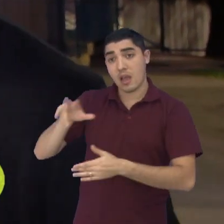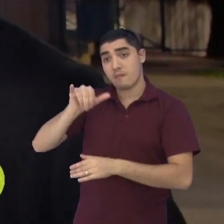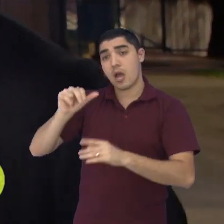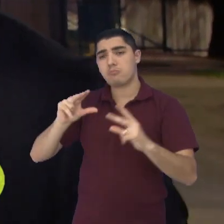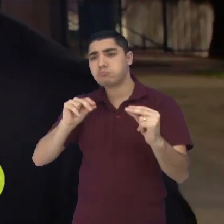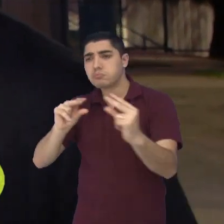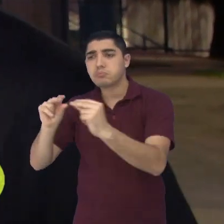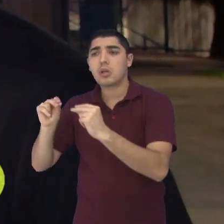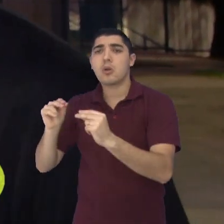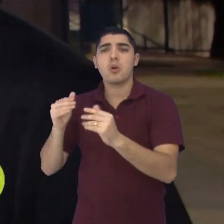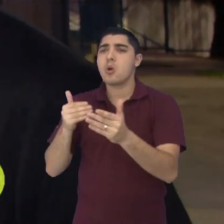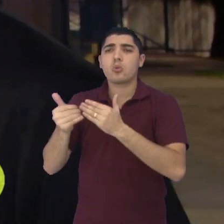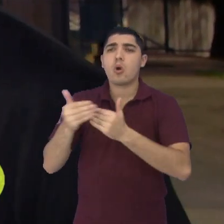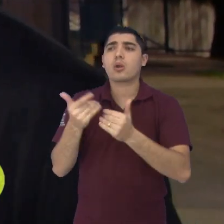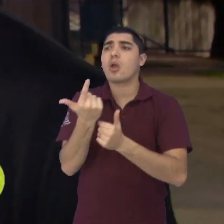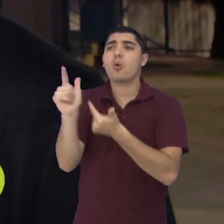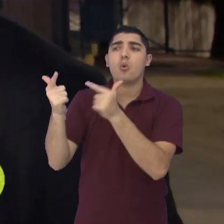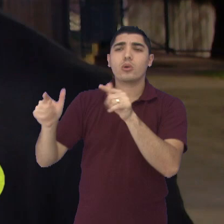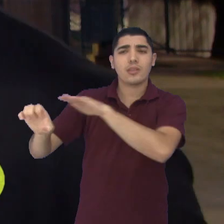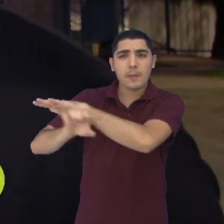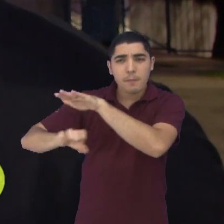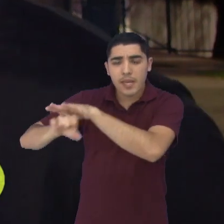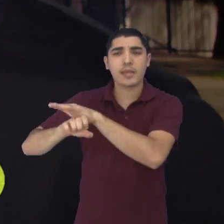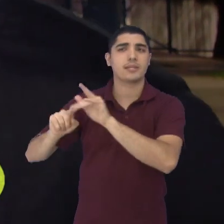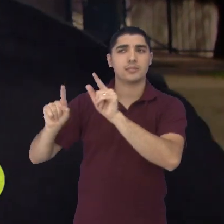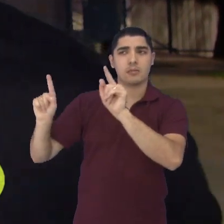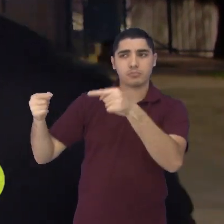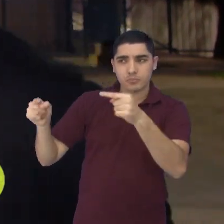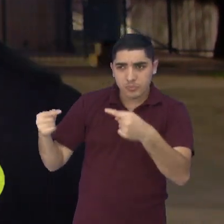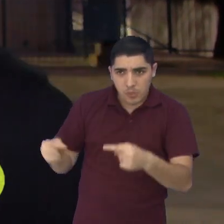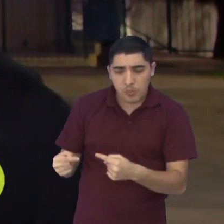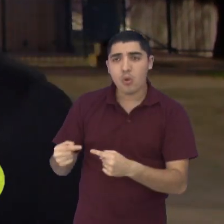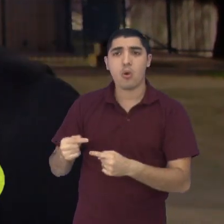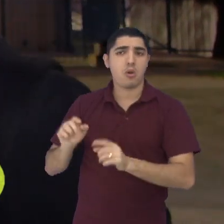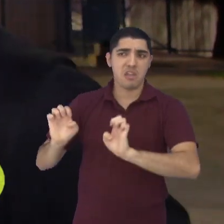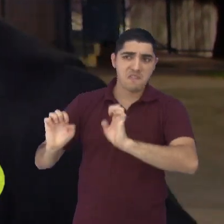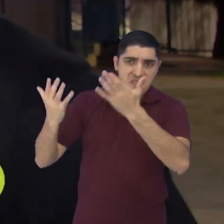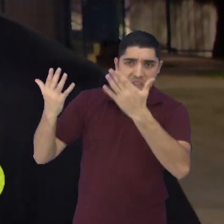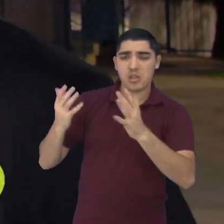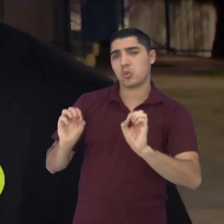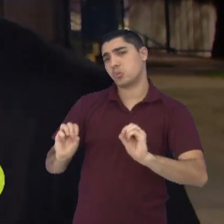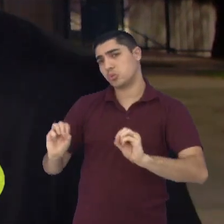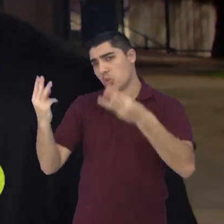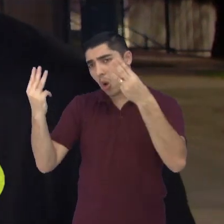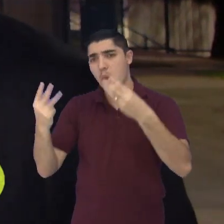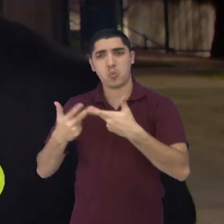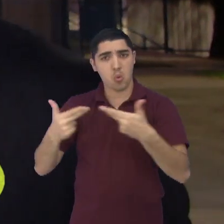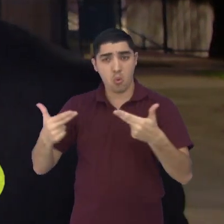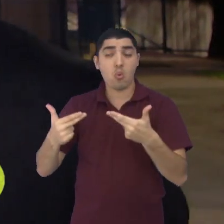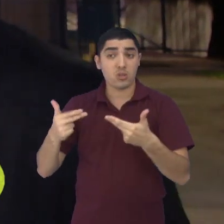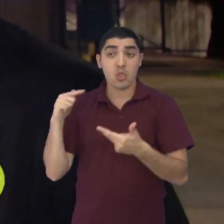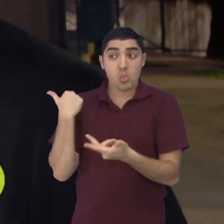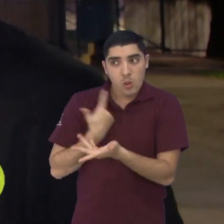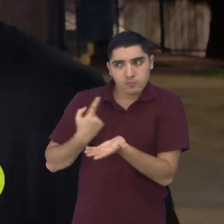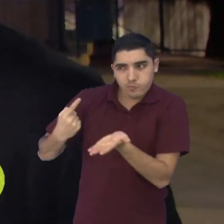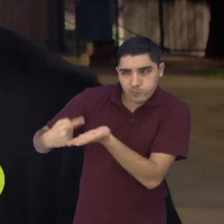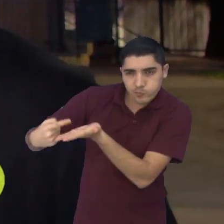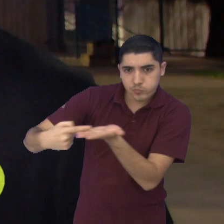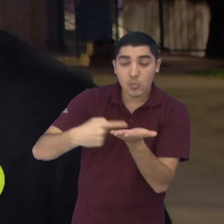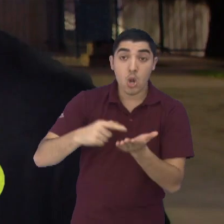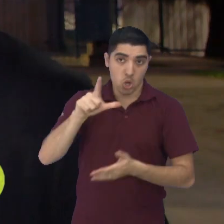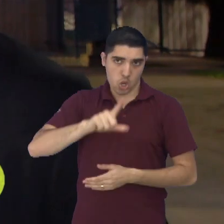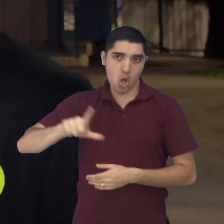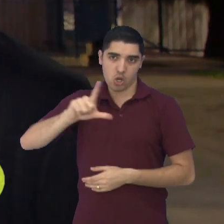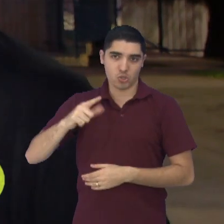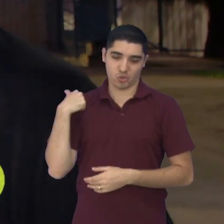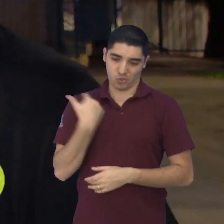desde propor jogos ou eventos, shows, né? É claro que nós também somos os